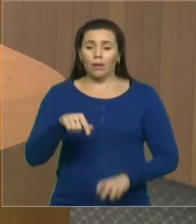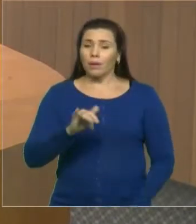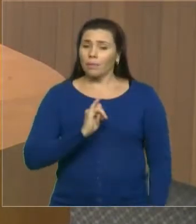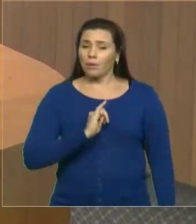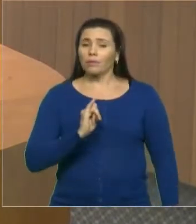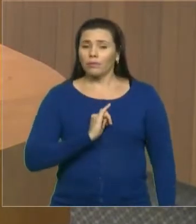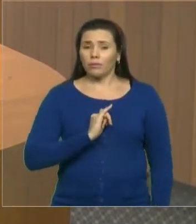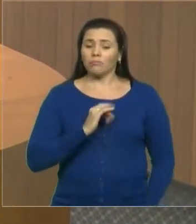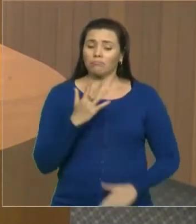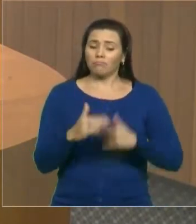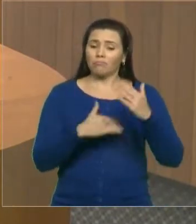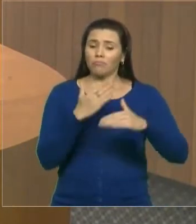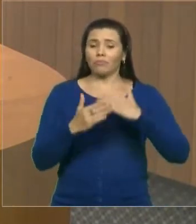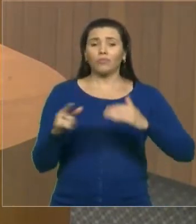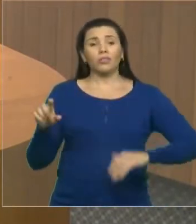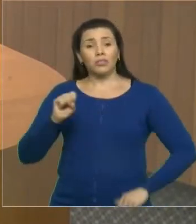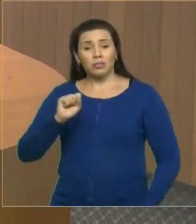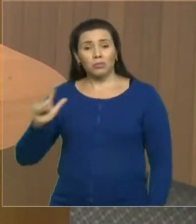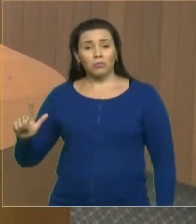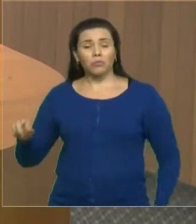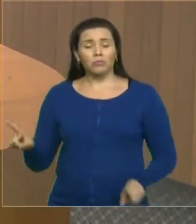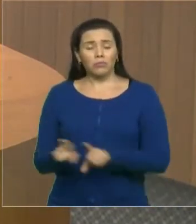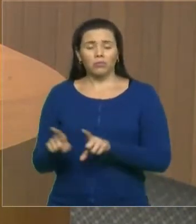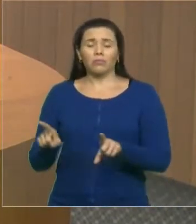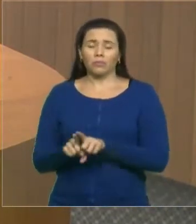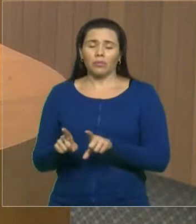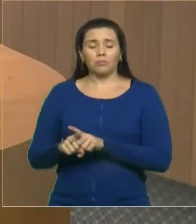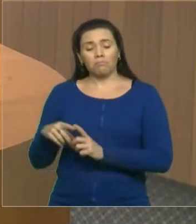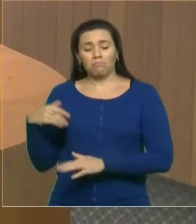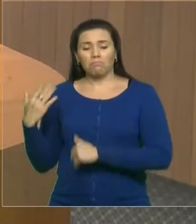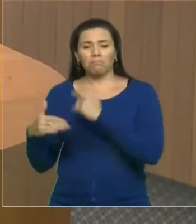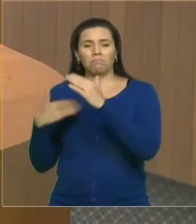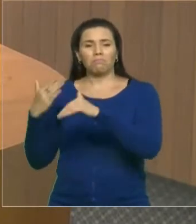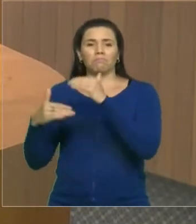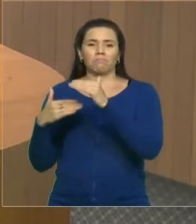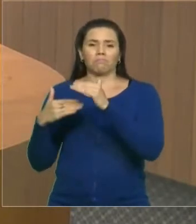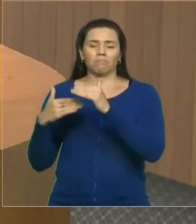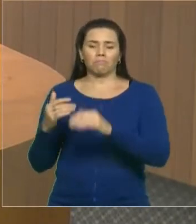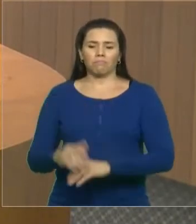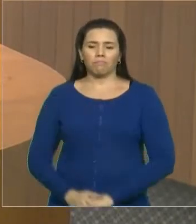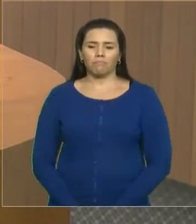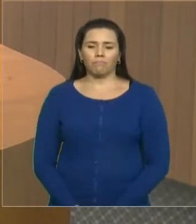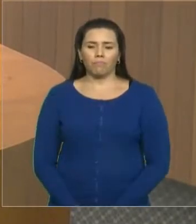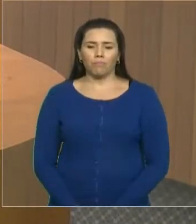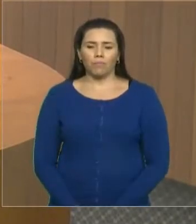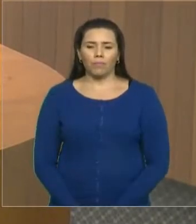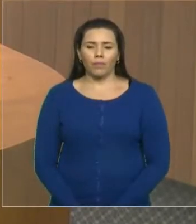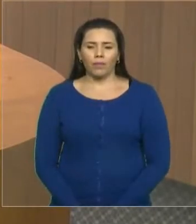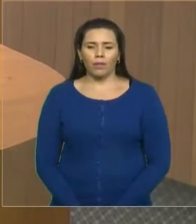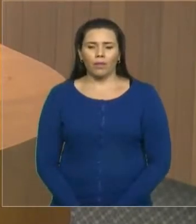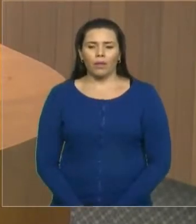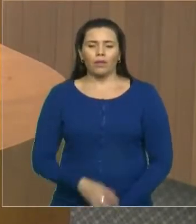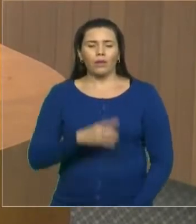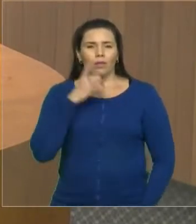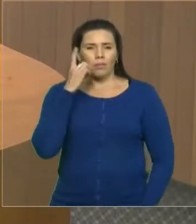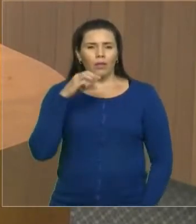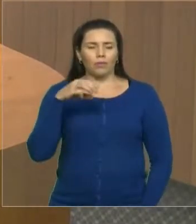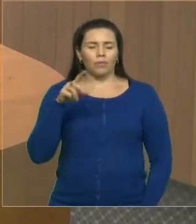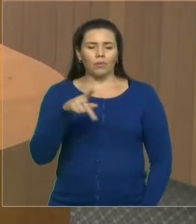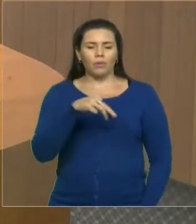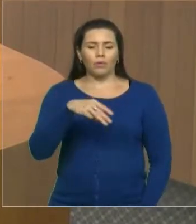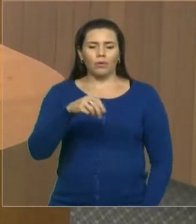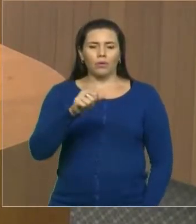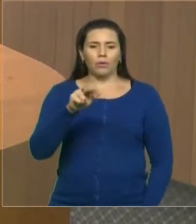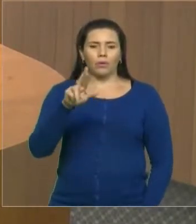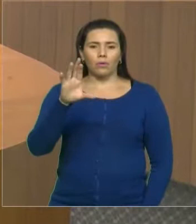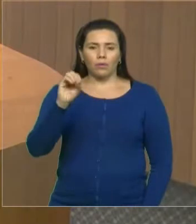São Luís, no governo do Estado, também vem avançando nesse sentido. Quando a gente, deputado Marco, resolve destinar nossa